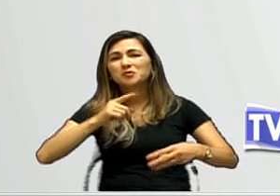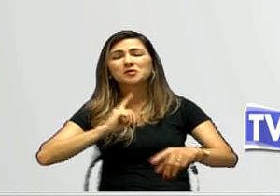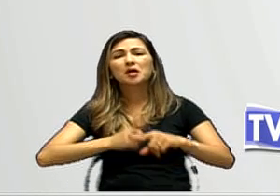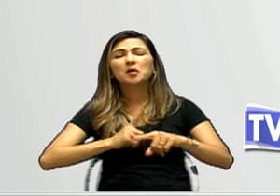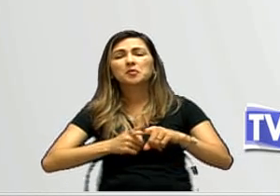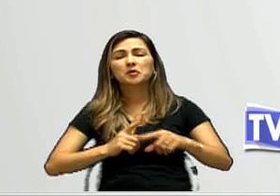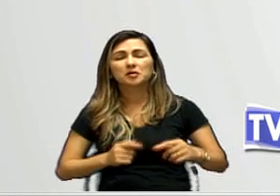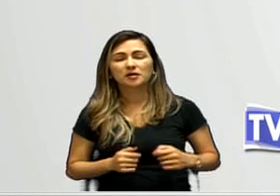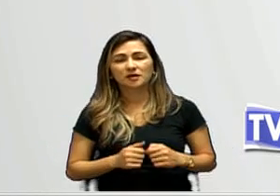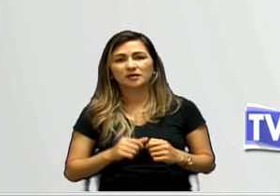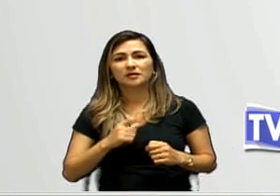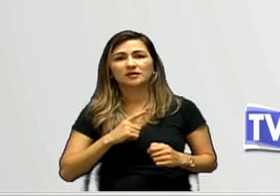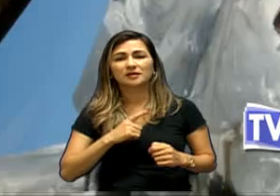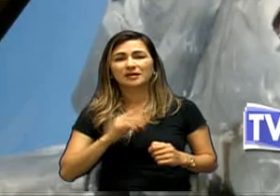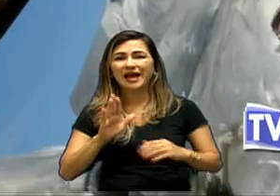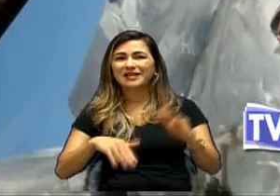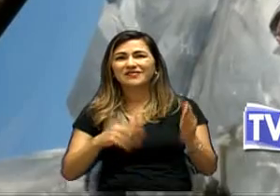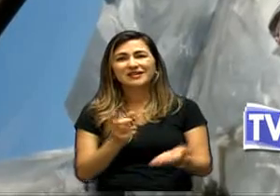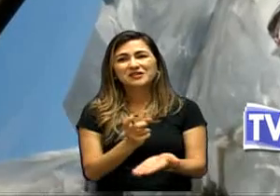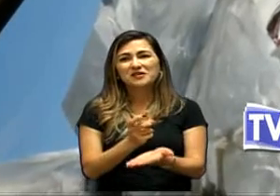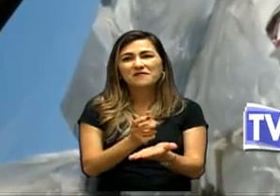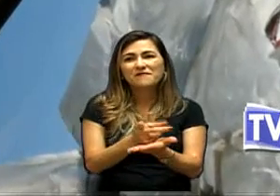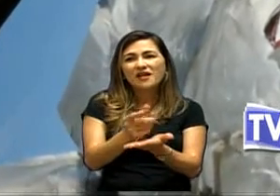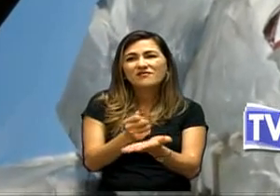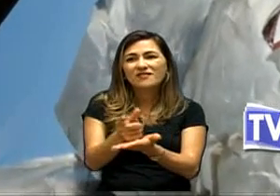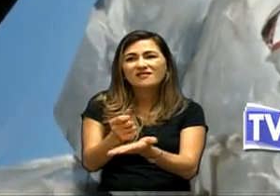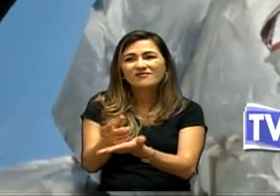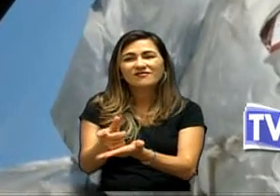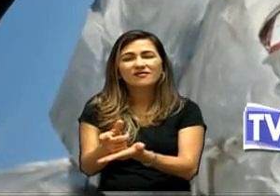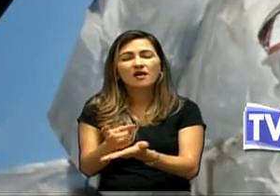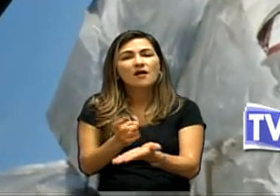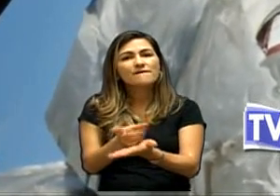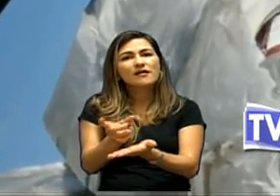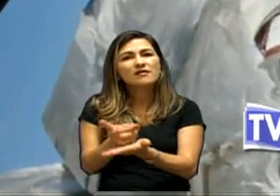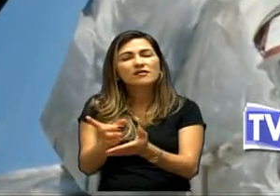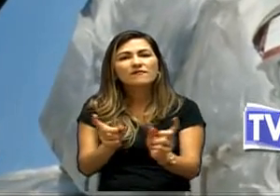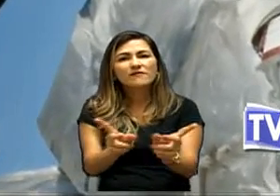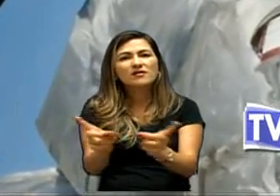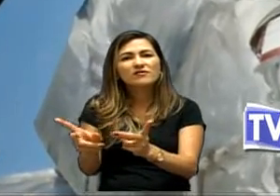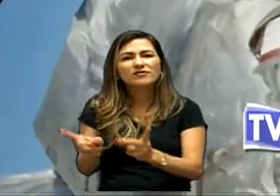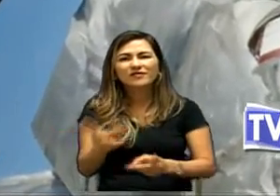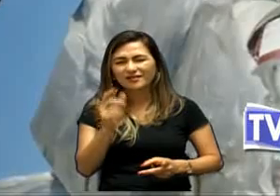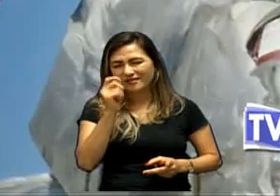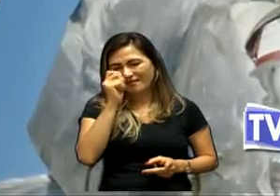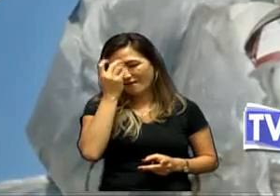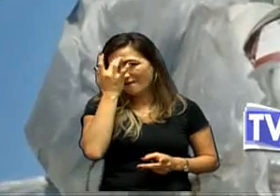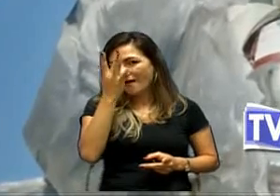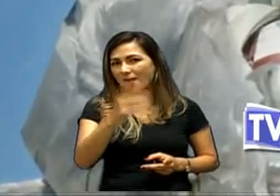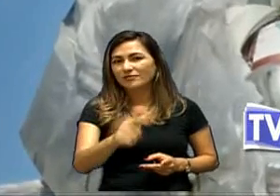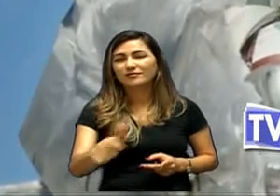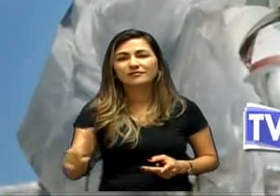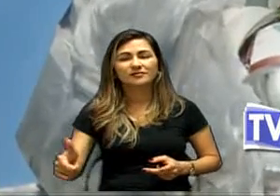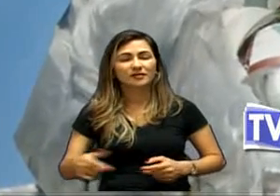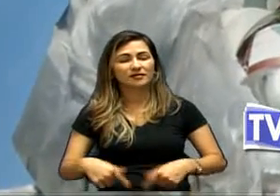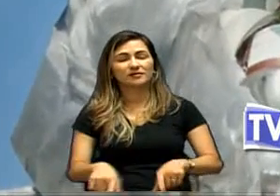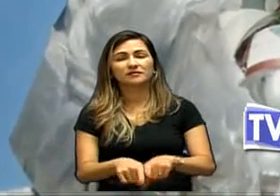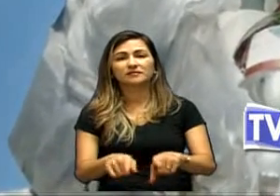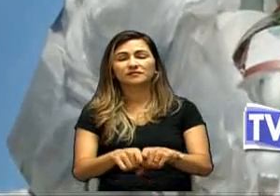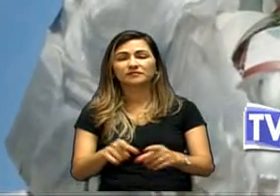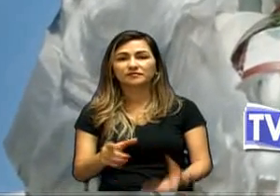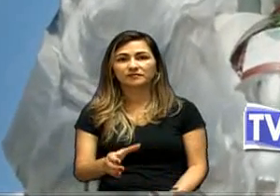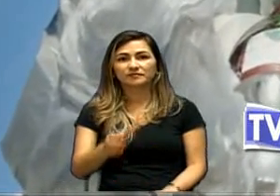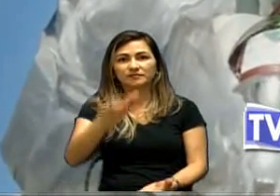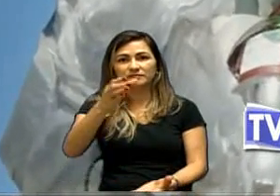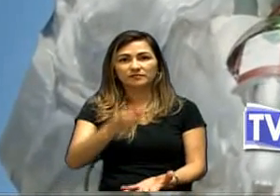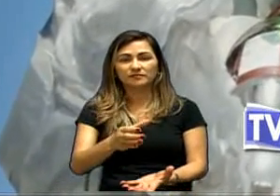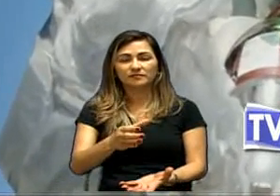especificidades, como baixo valor de mercado. As taxas de reciclagem do popular PET também estão aquém das possibilidades. Ou seja,